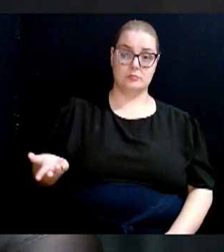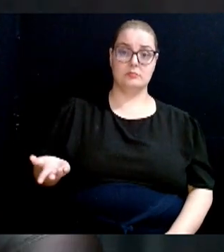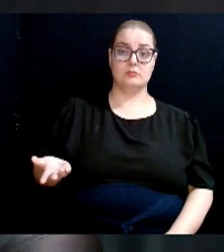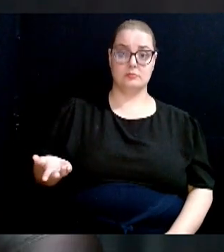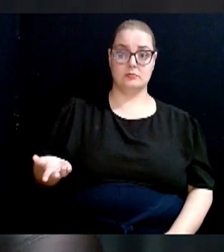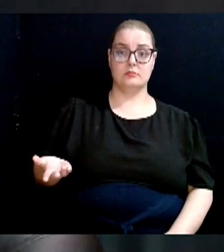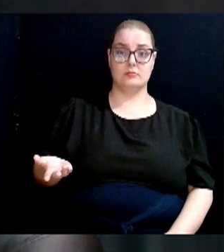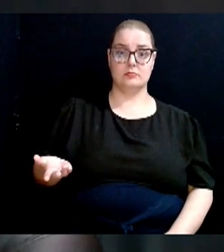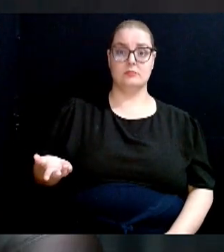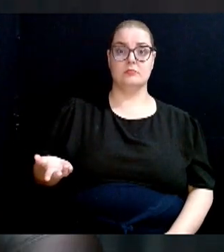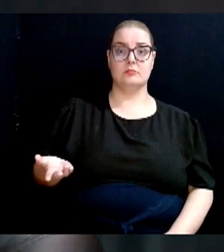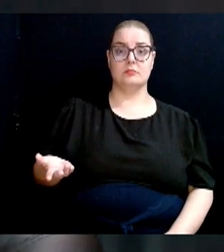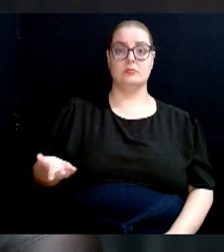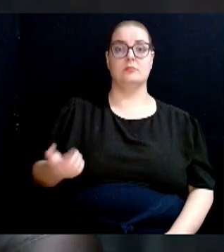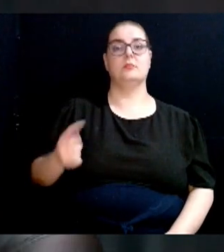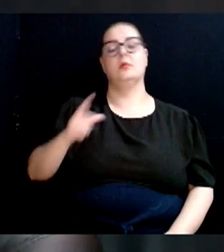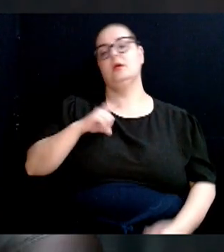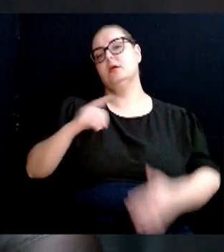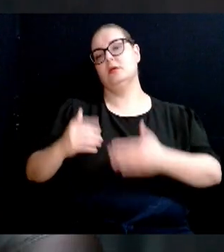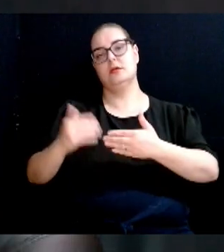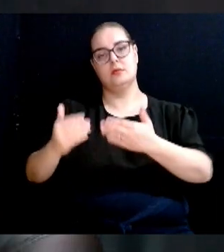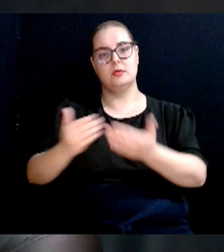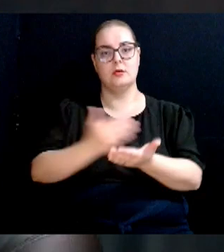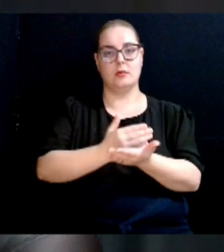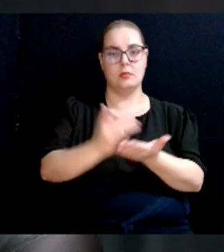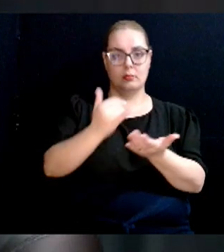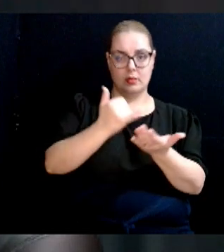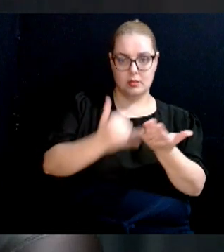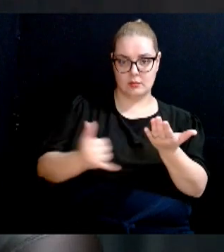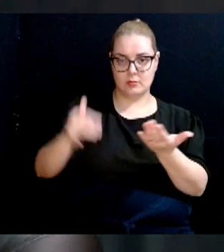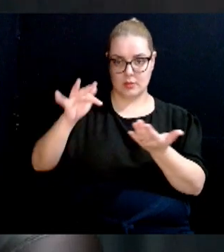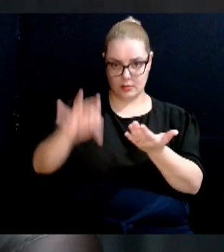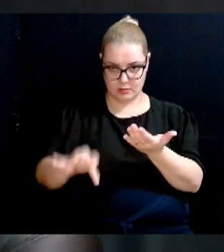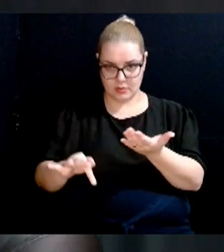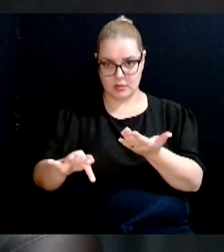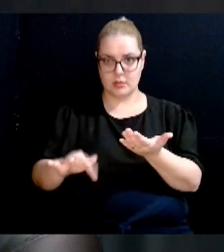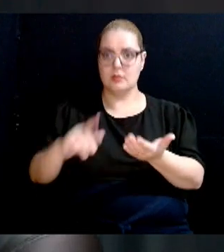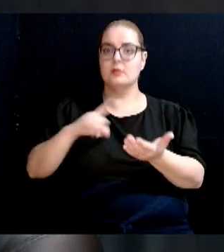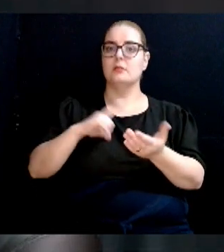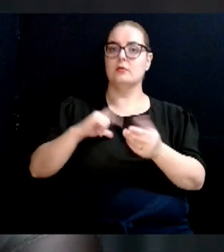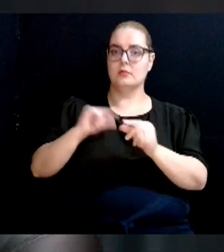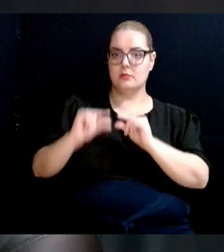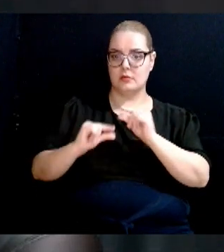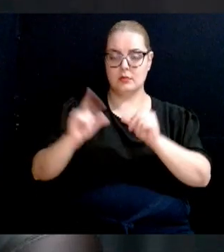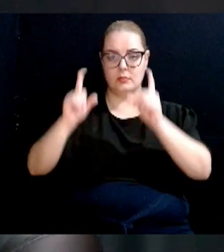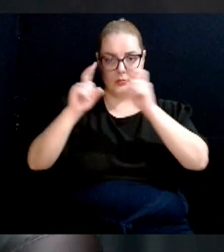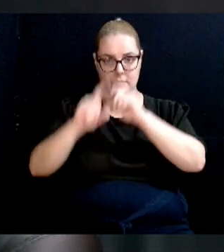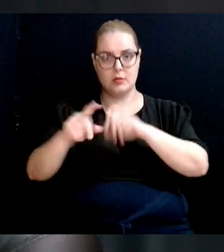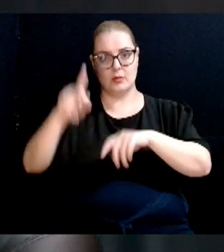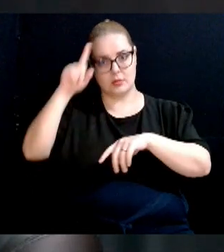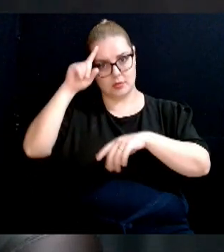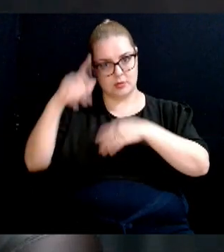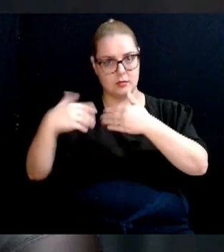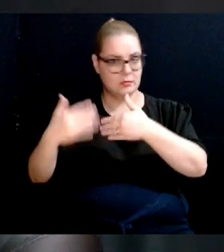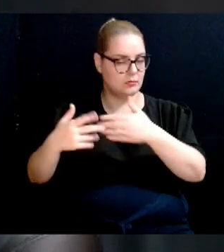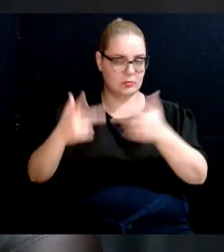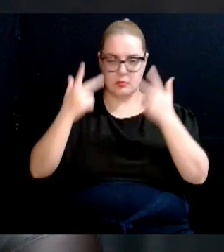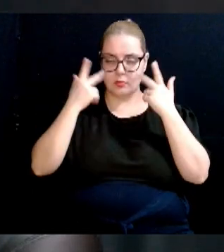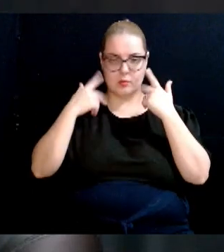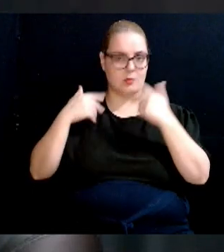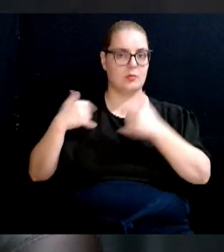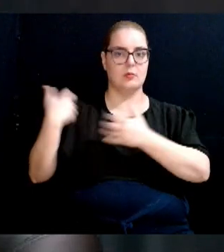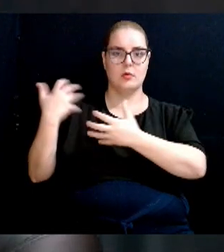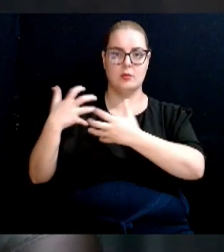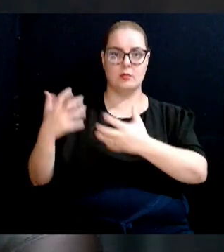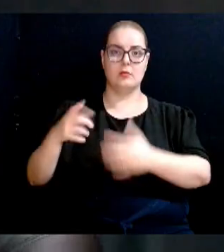ele tem um processo de início, meio e fim, então ele vai ter um pouco mais de dificuldade, faz parte do envelhecimento. Então vai ter gente que